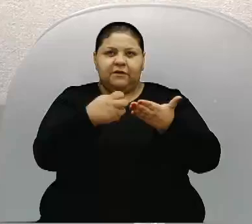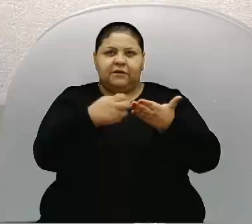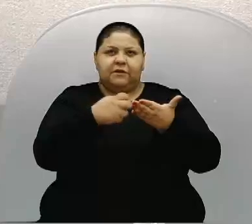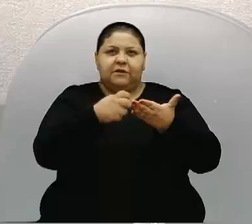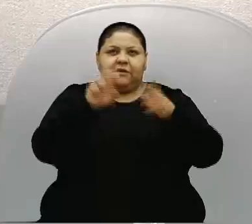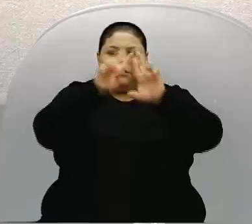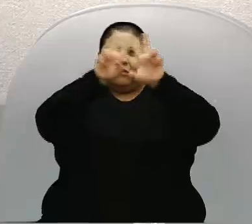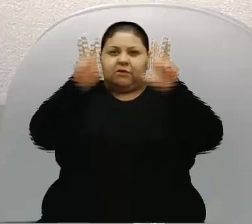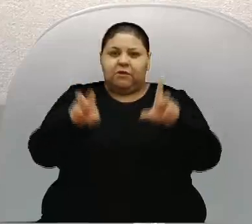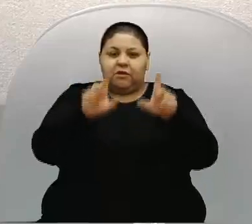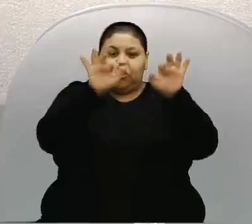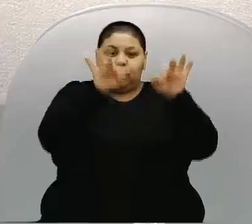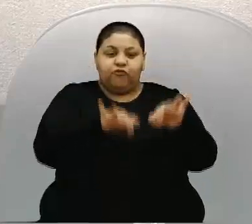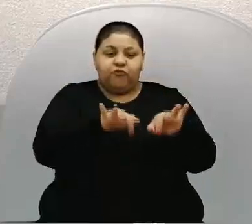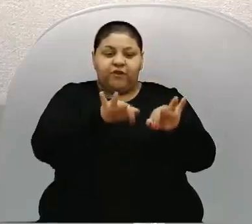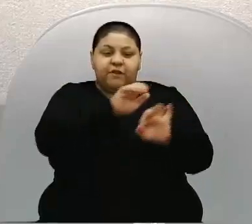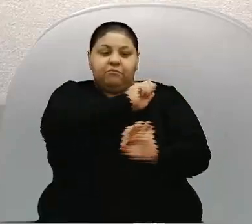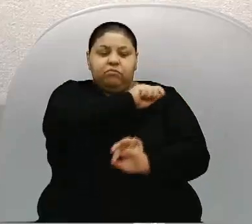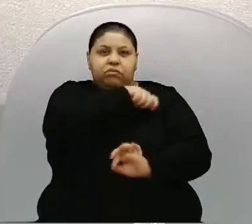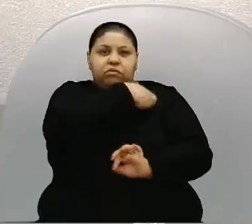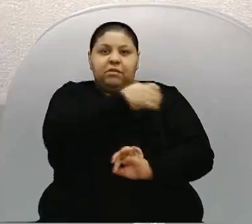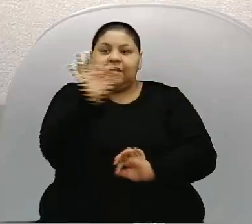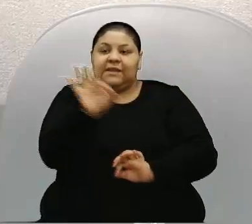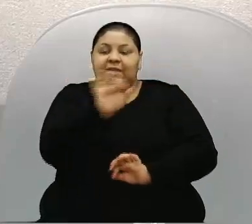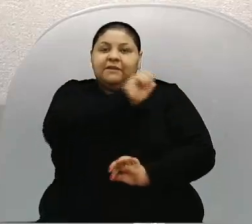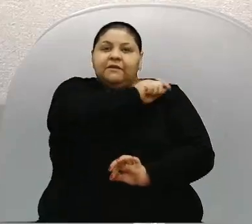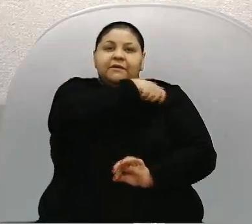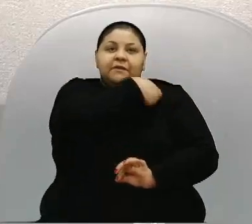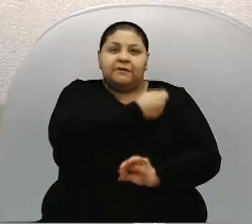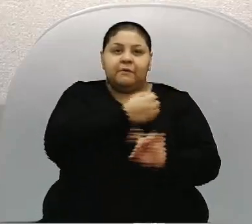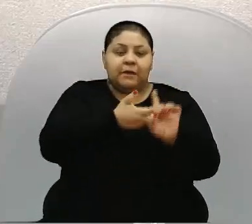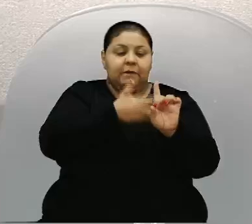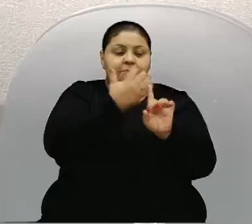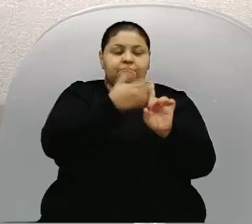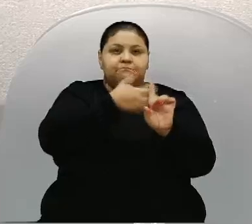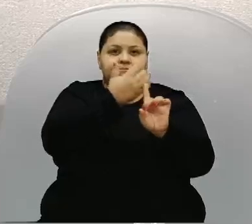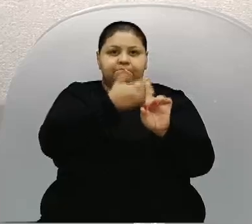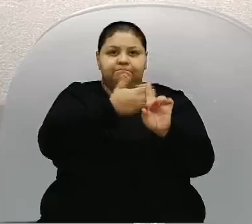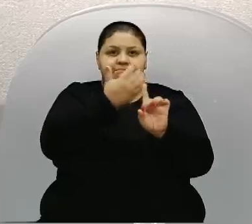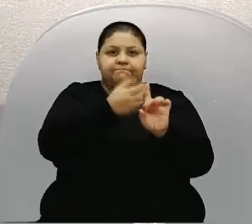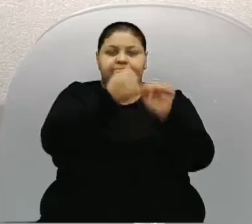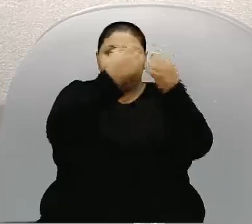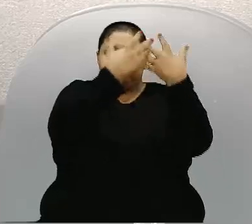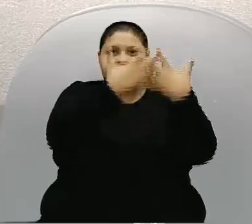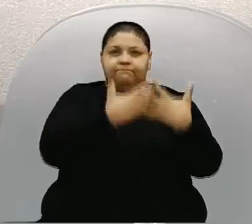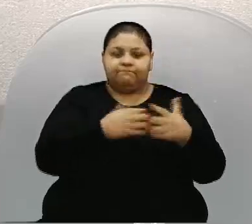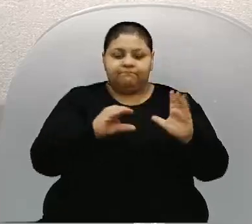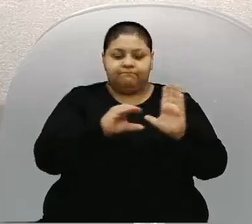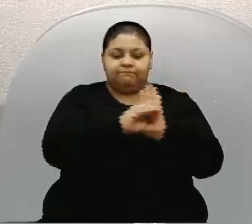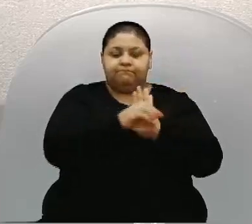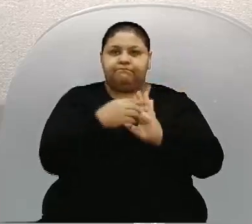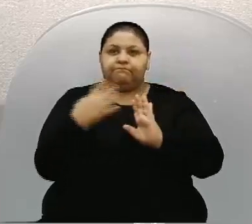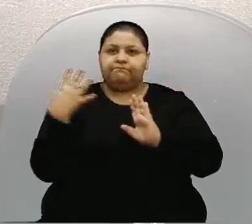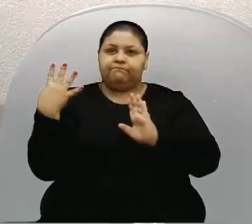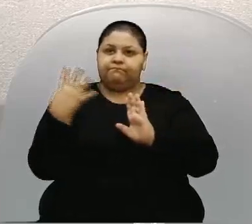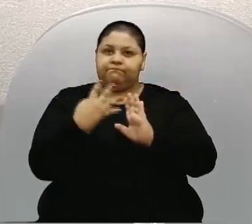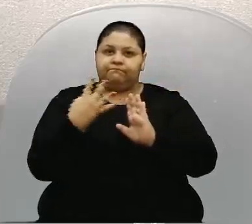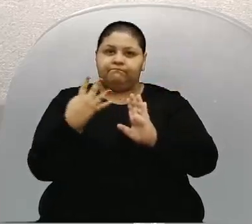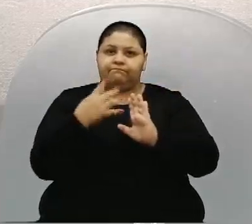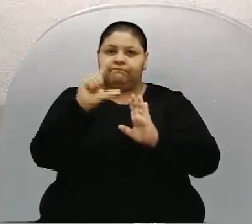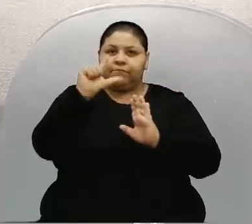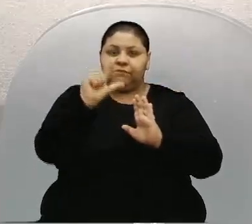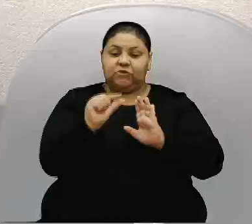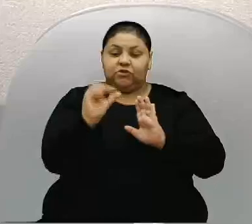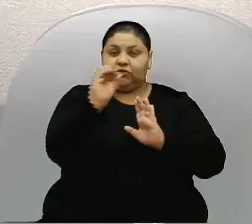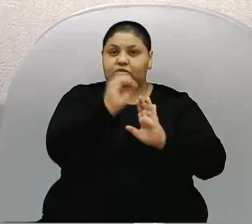das isenções fiscais para as pessoas com deficiência, em que trata capítulo 4 da redução a